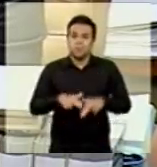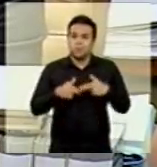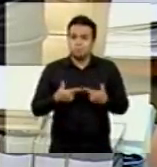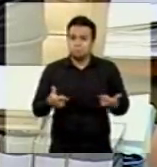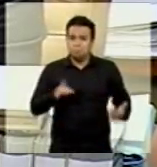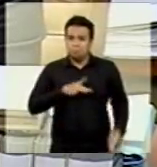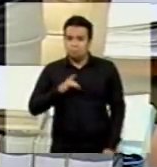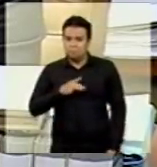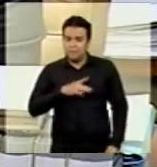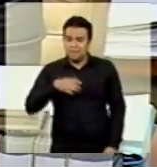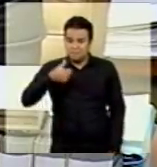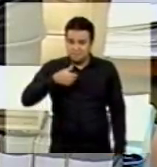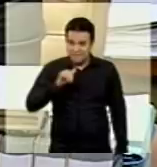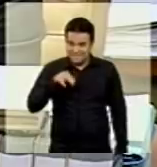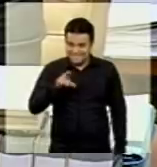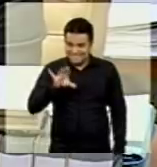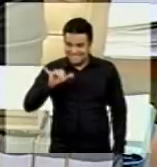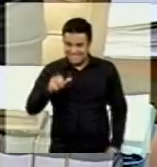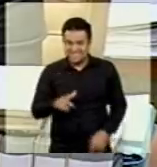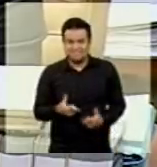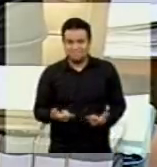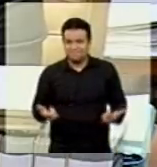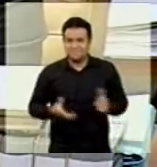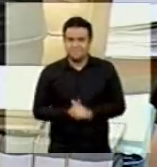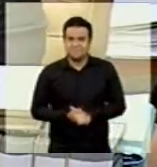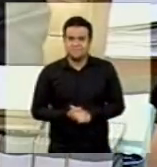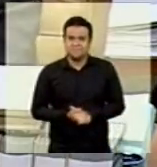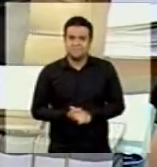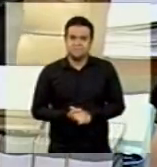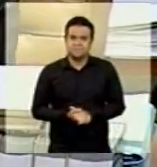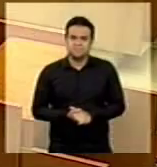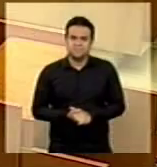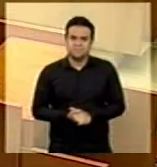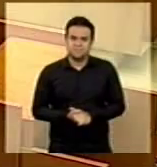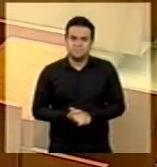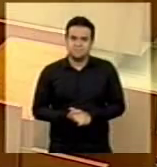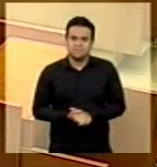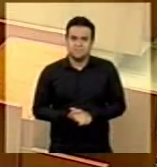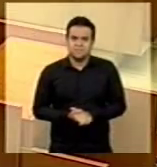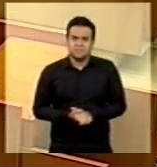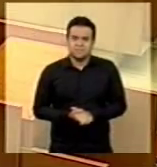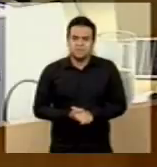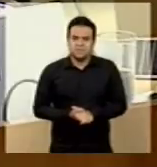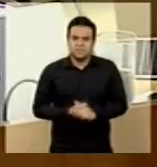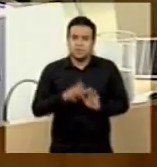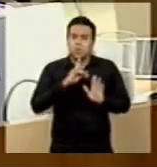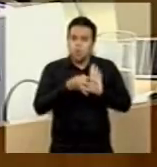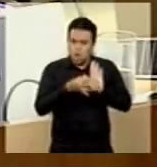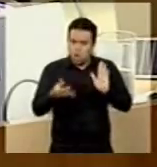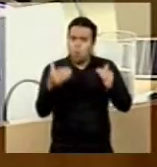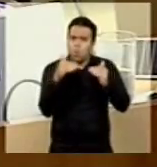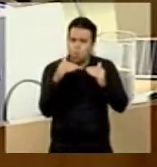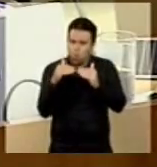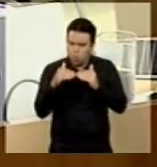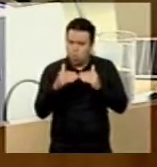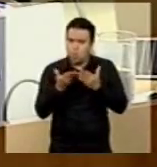tema a primeira instância. A mim me parece muito importante esse aspecto. O único comentário que ia fazer, ministro, é que eu concordo plenamente